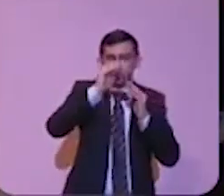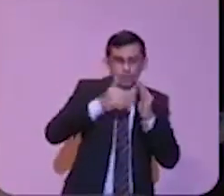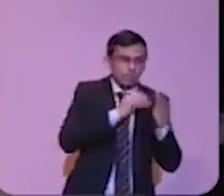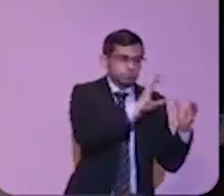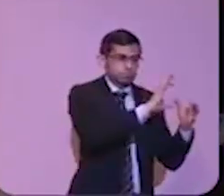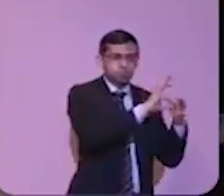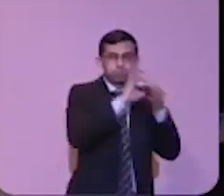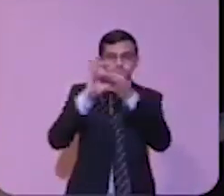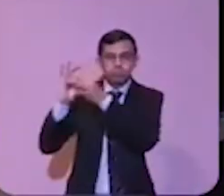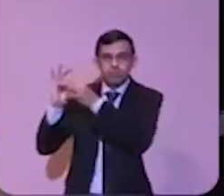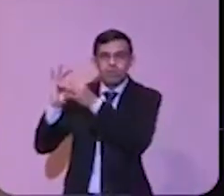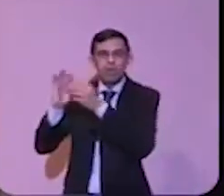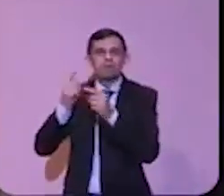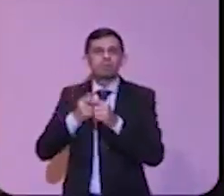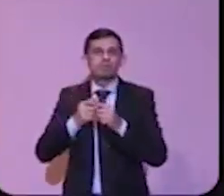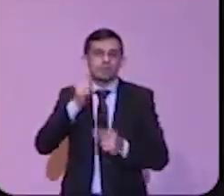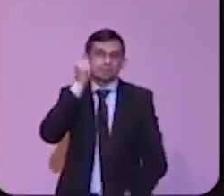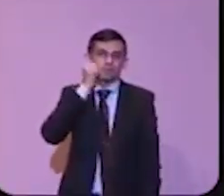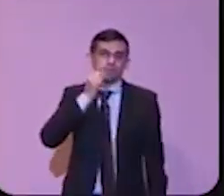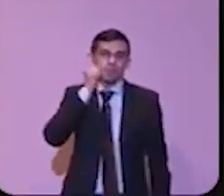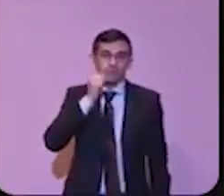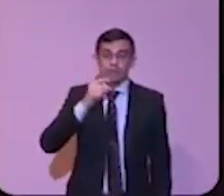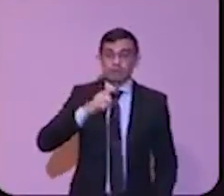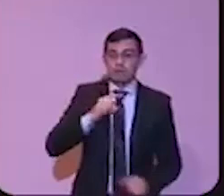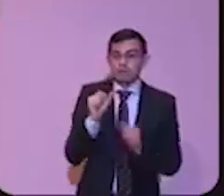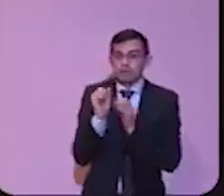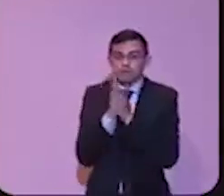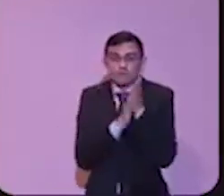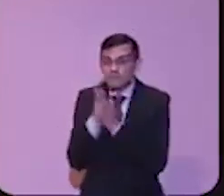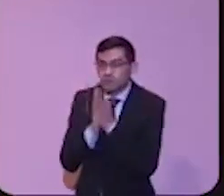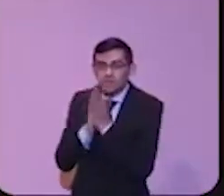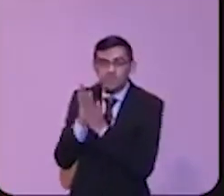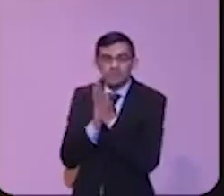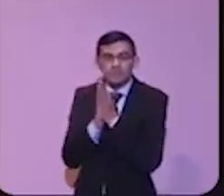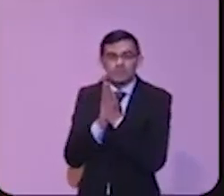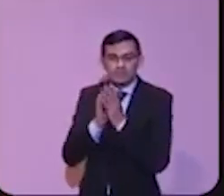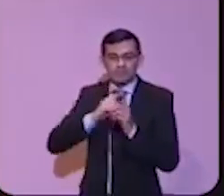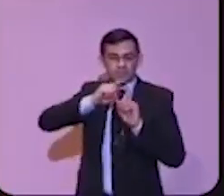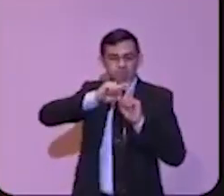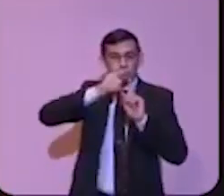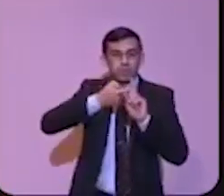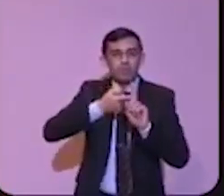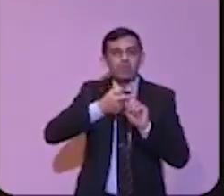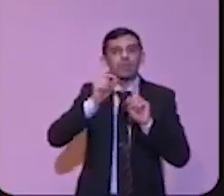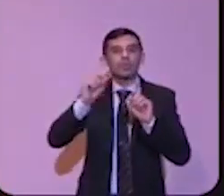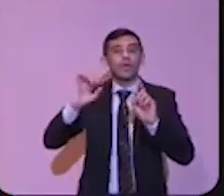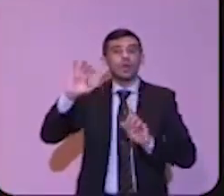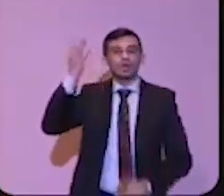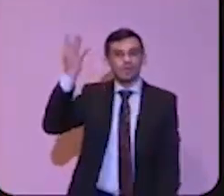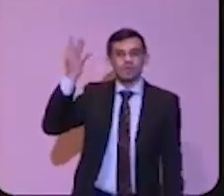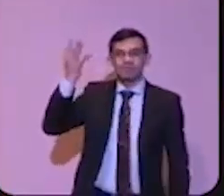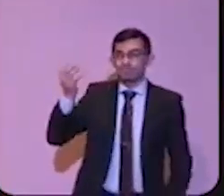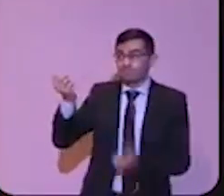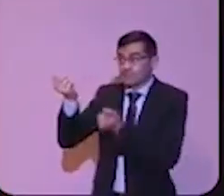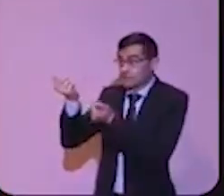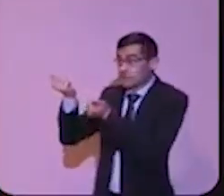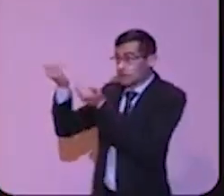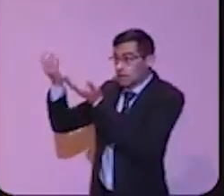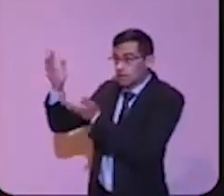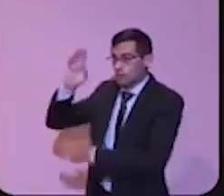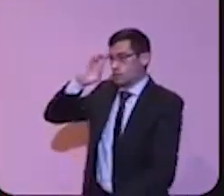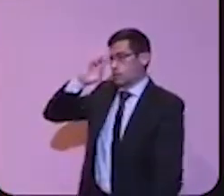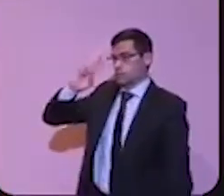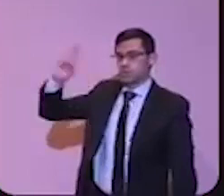narração, porque essa mulher que tinha uma expectativa tão grande de ter um filho, de repente o entrega ao